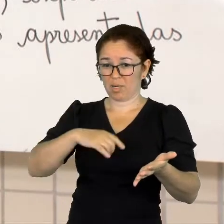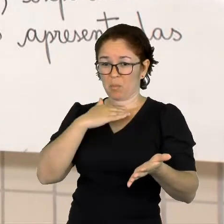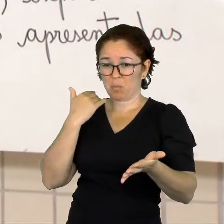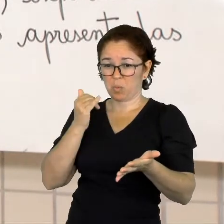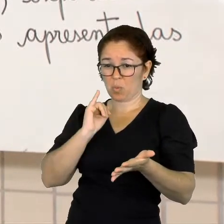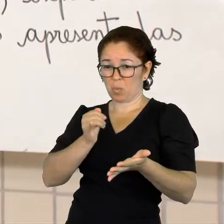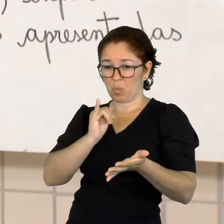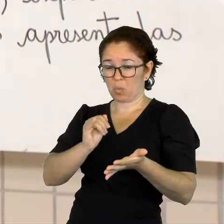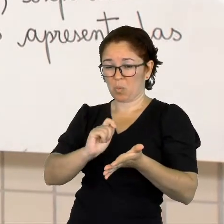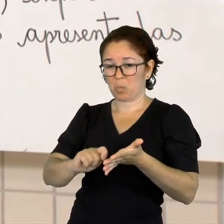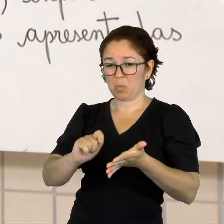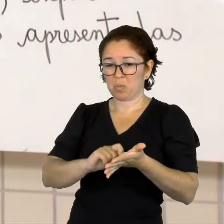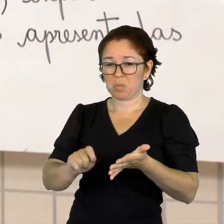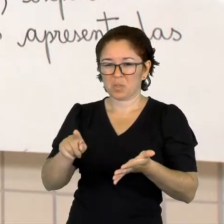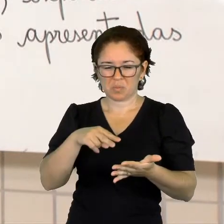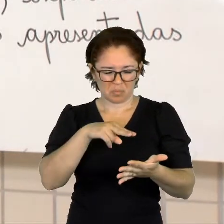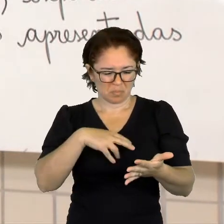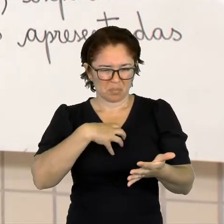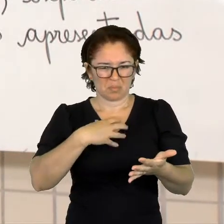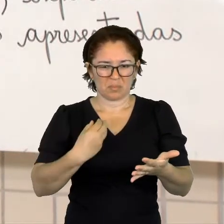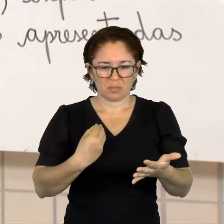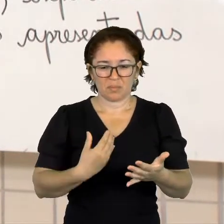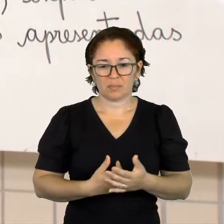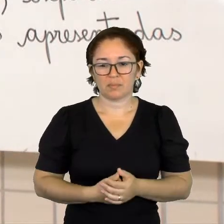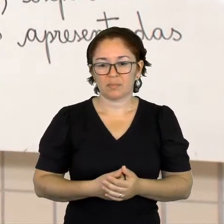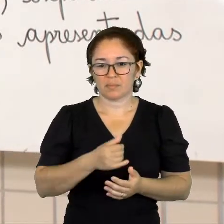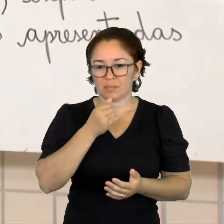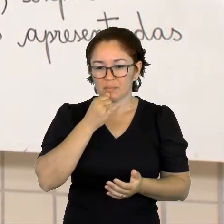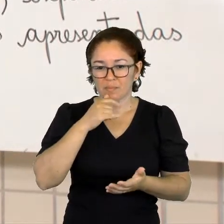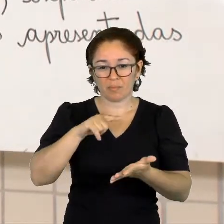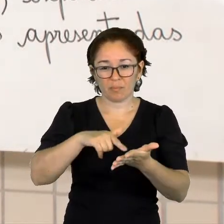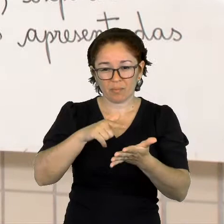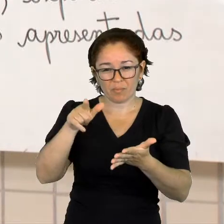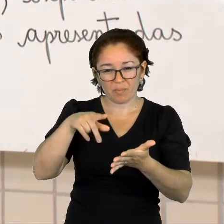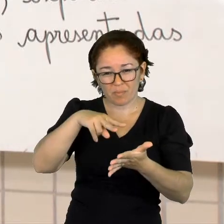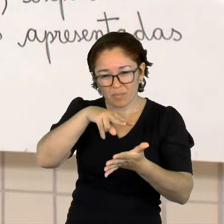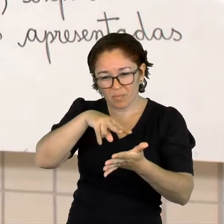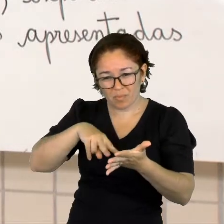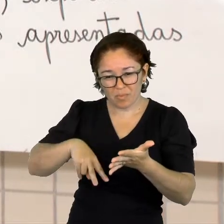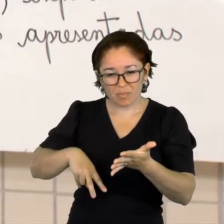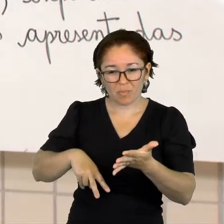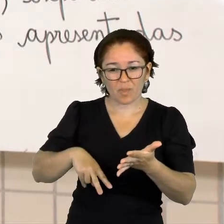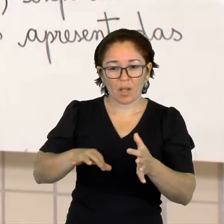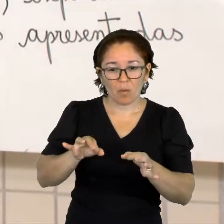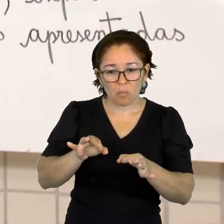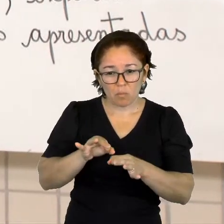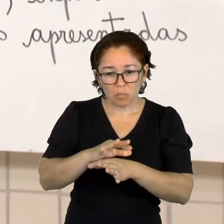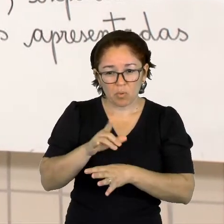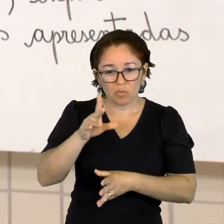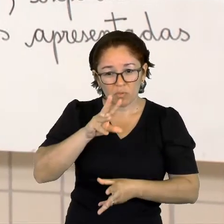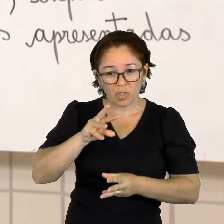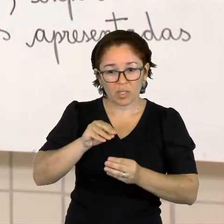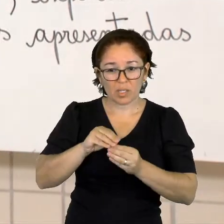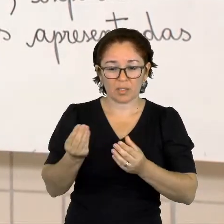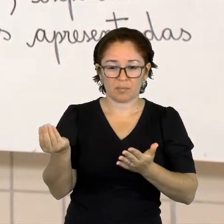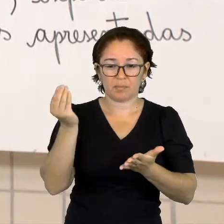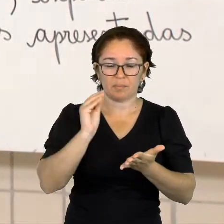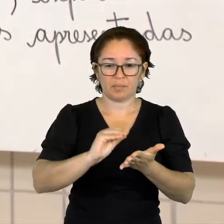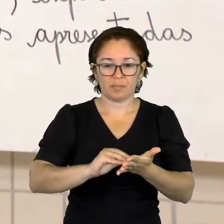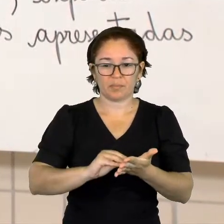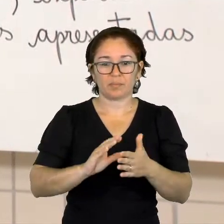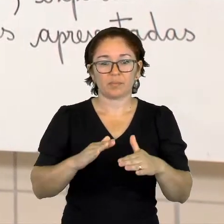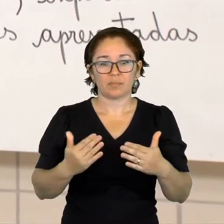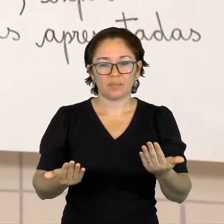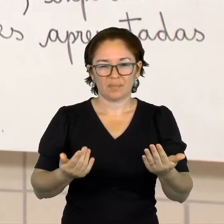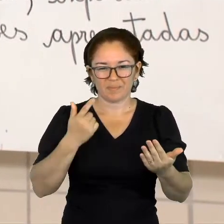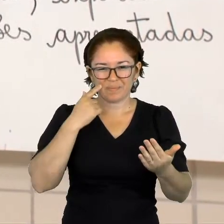resenha do livro, expondo sua visão sobre as reflexões apresentadas neste enunciado. Então, vocês vão pensar nessas questões